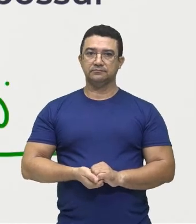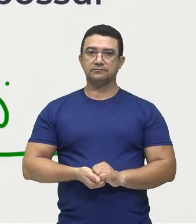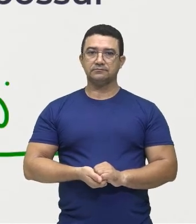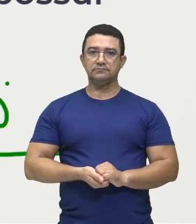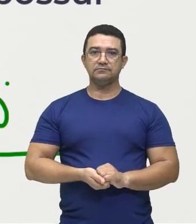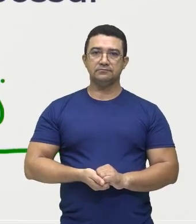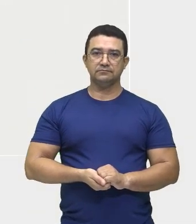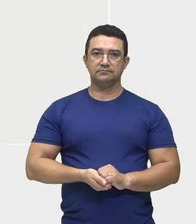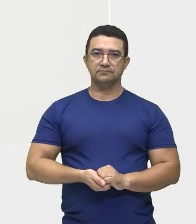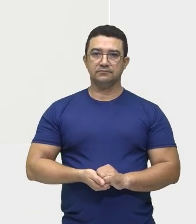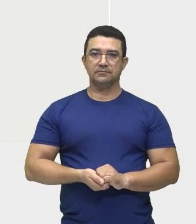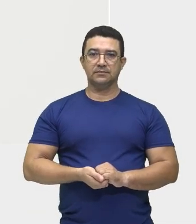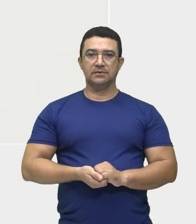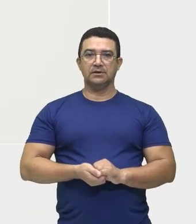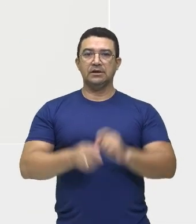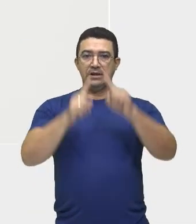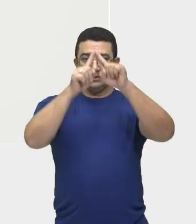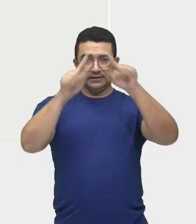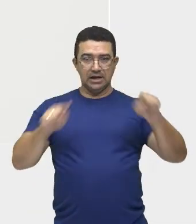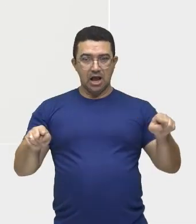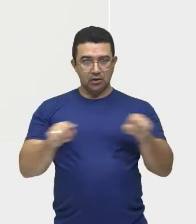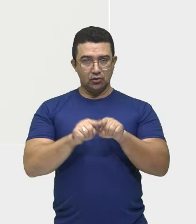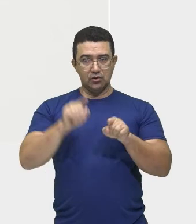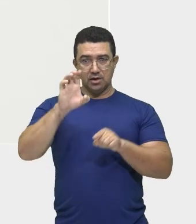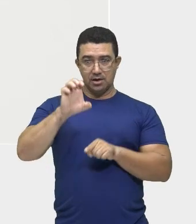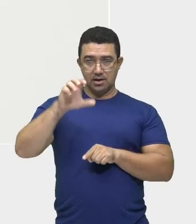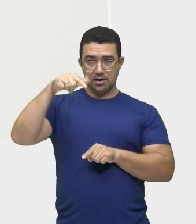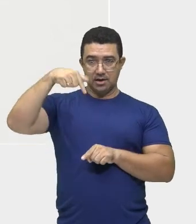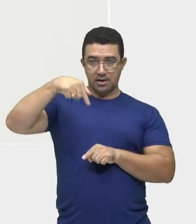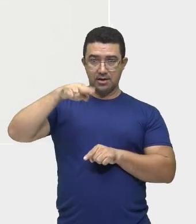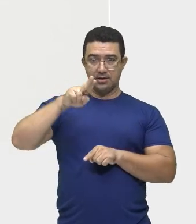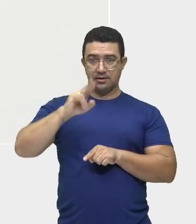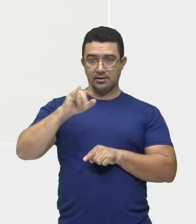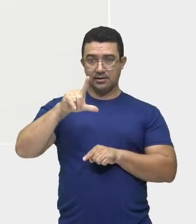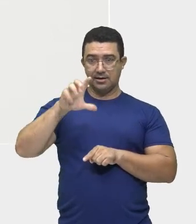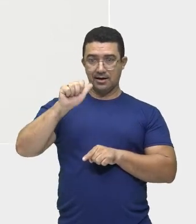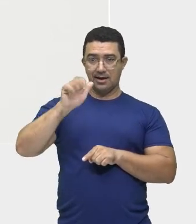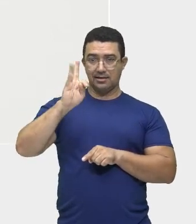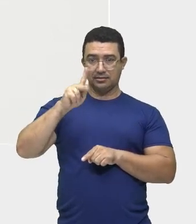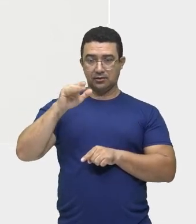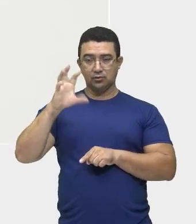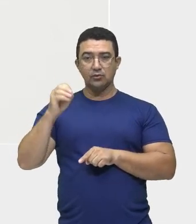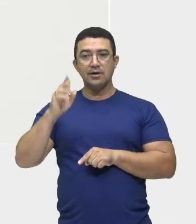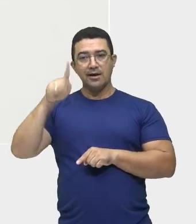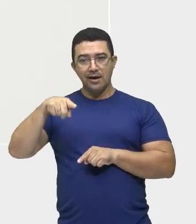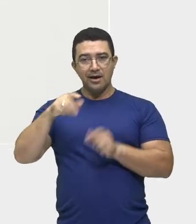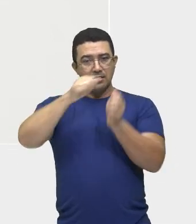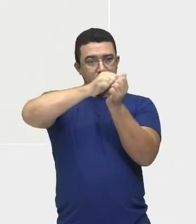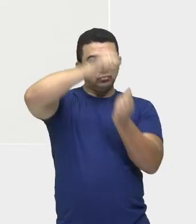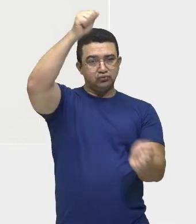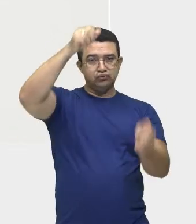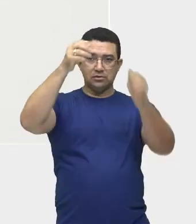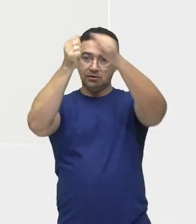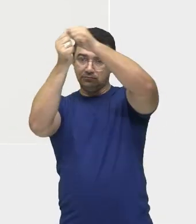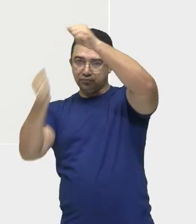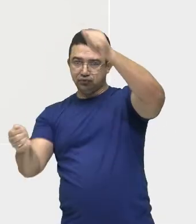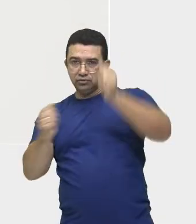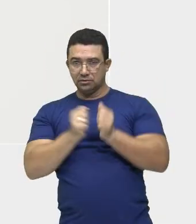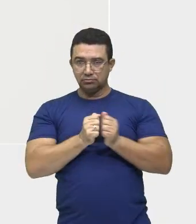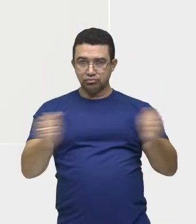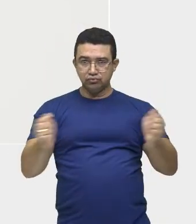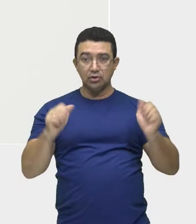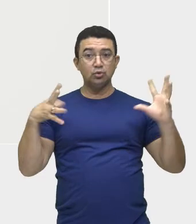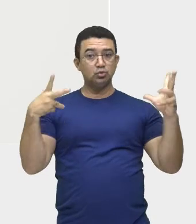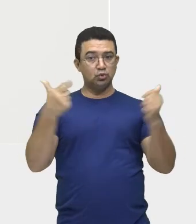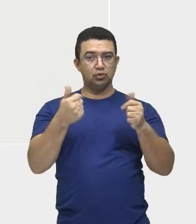Olha só, triângulo equilátero é aquele com as medidas de todos os seus lados iguais, ou seja, toda vez que